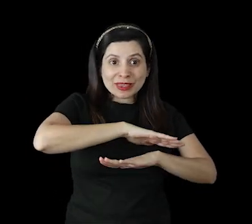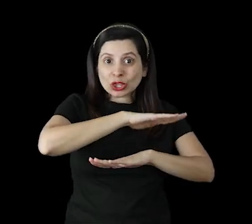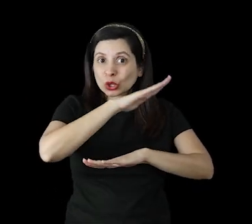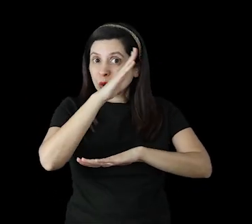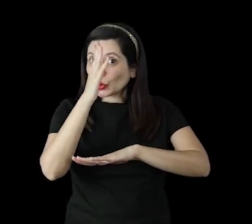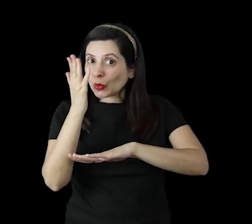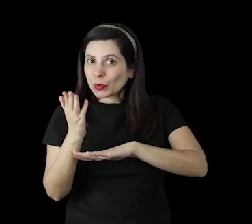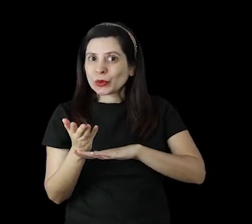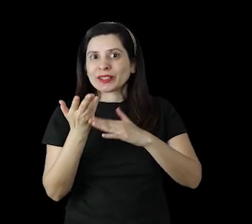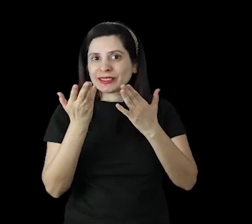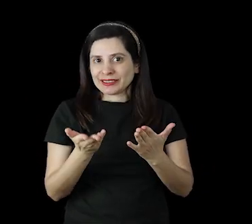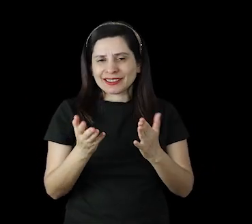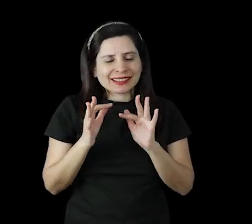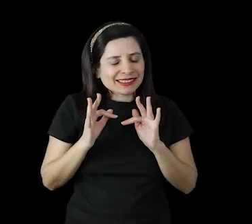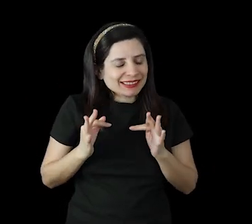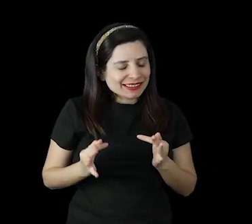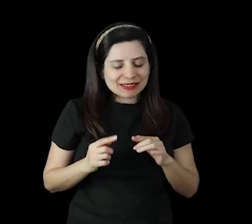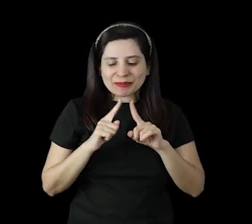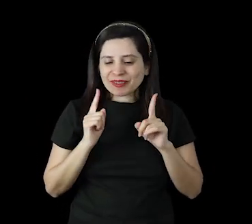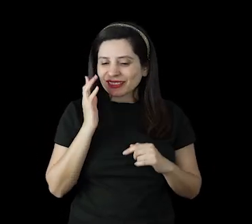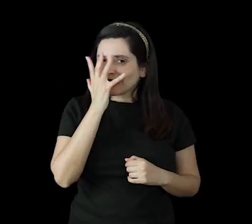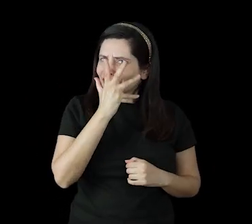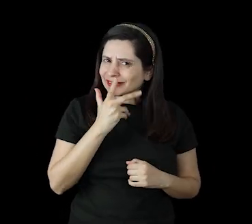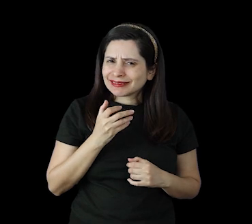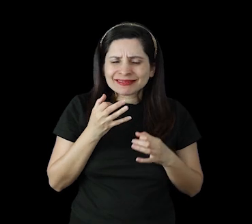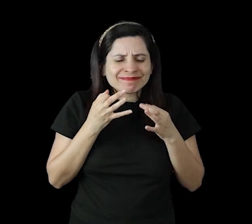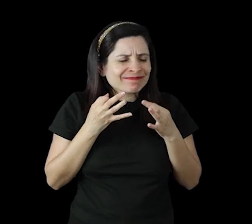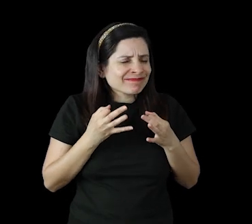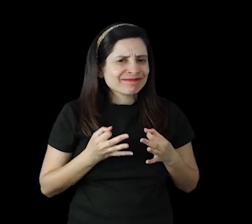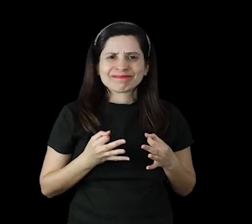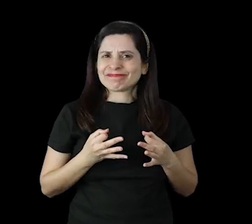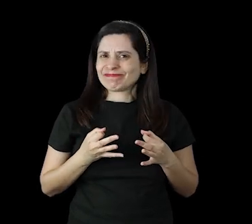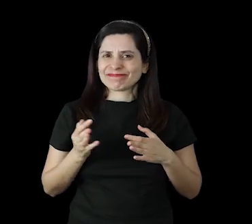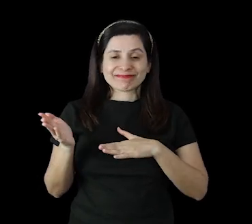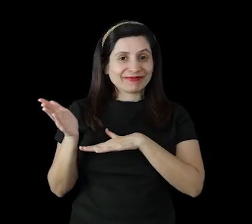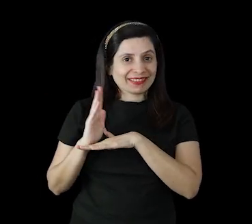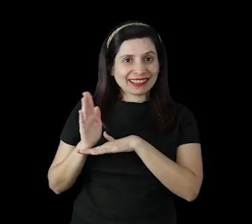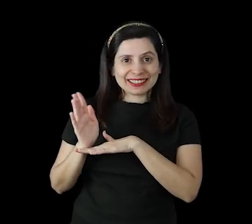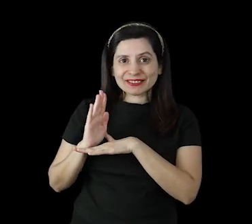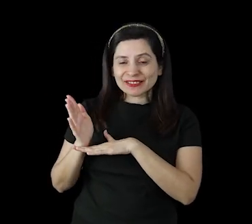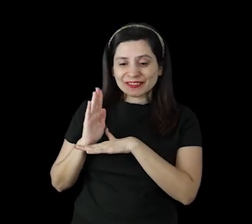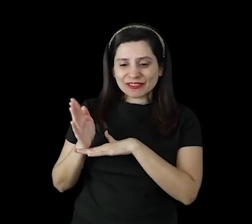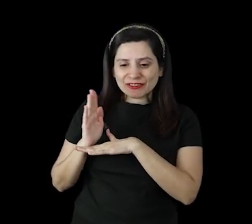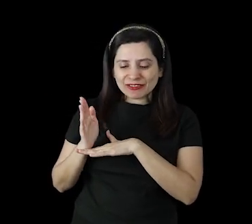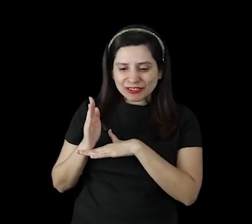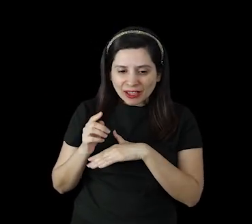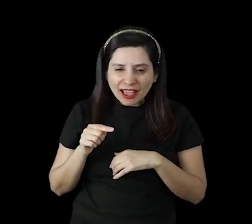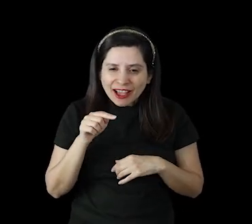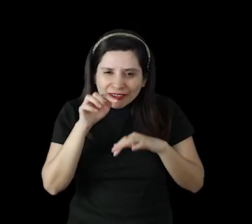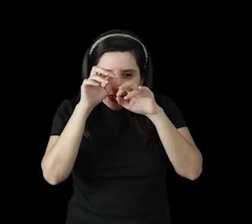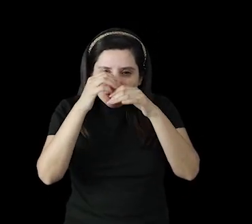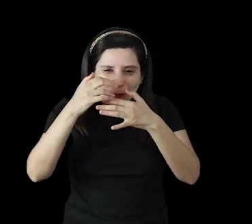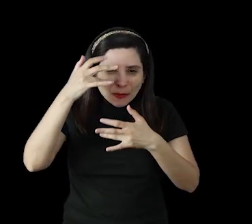é simples, mas é tão bonito e tão honesto, assim, com aquele filme. Ah, alguém acho que já mandou